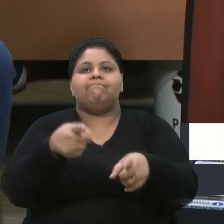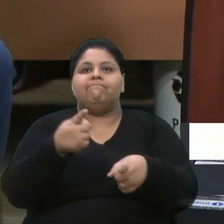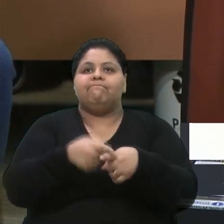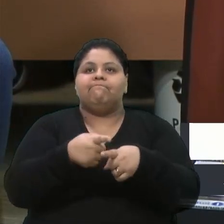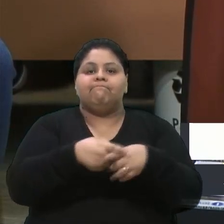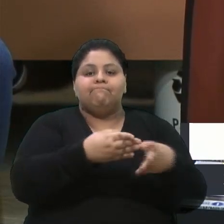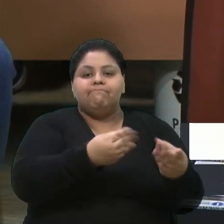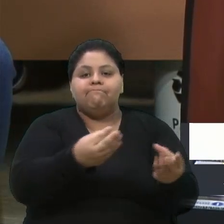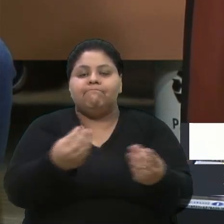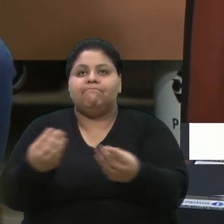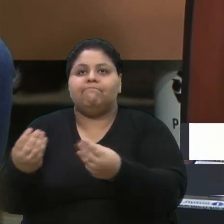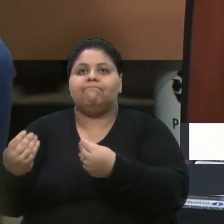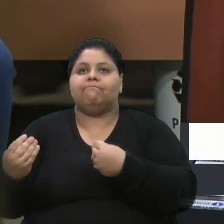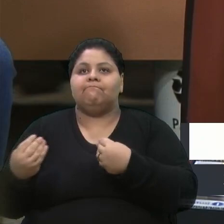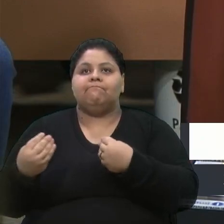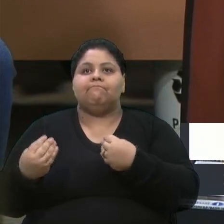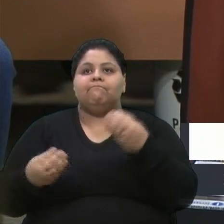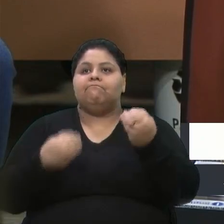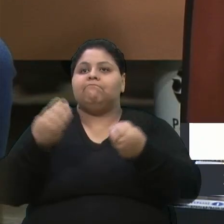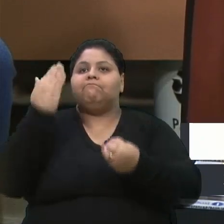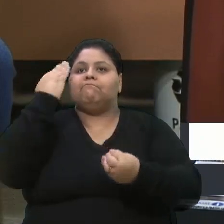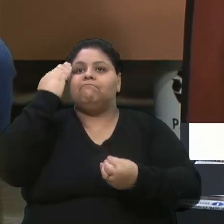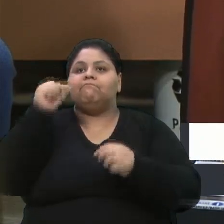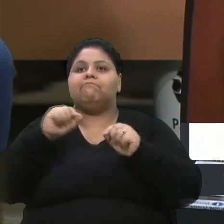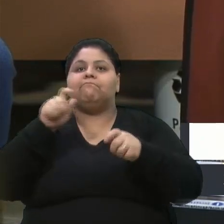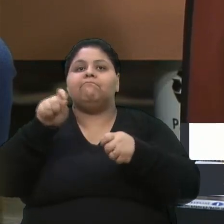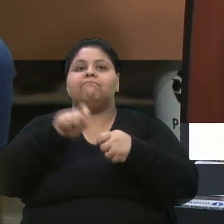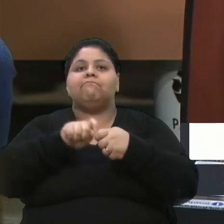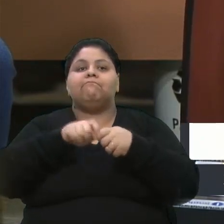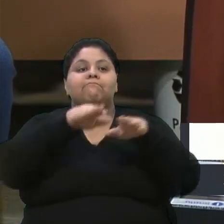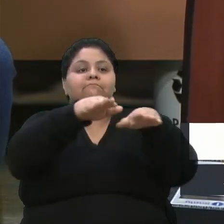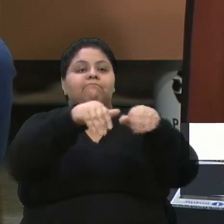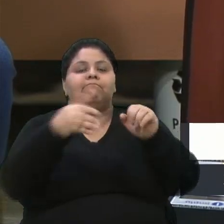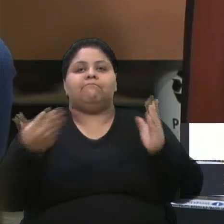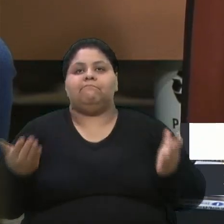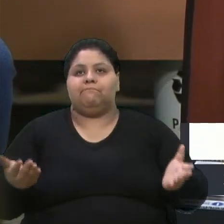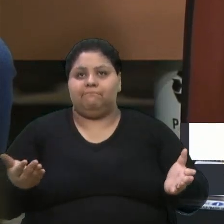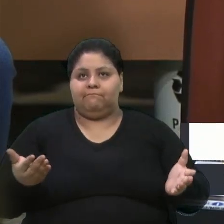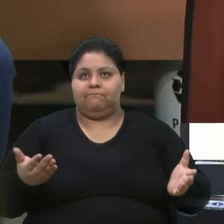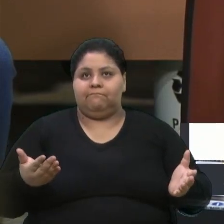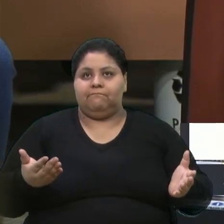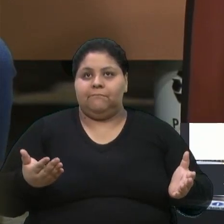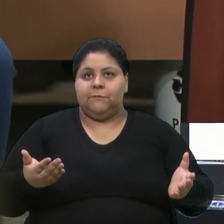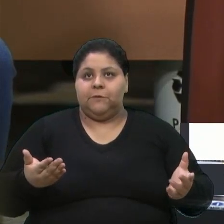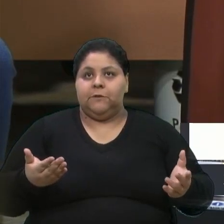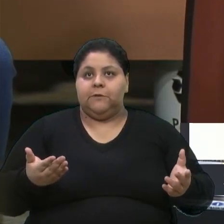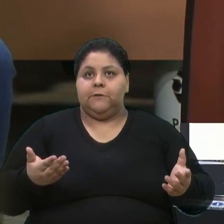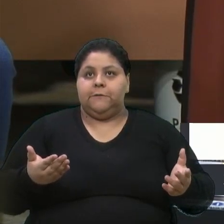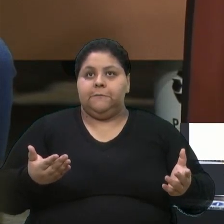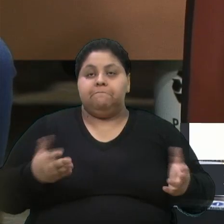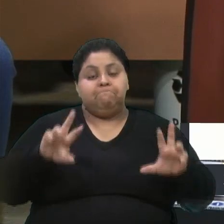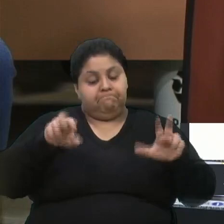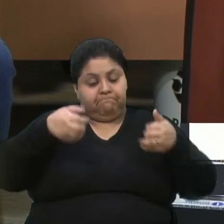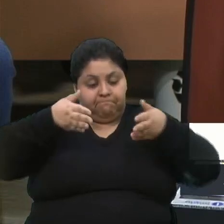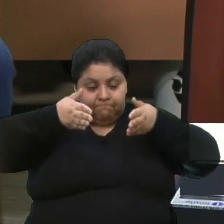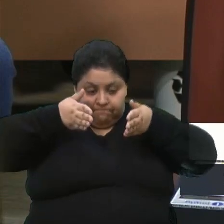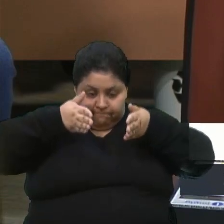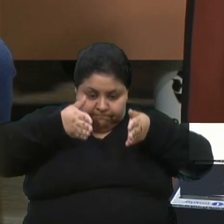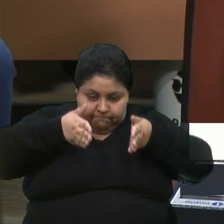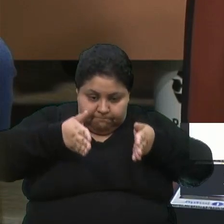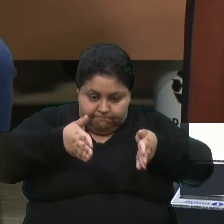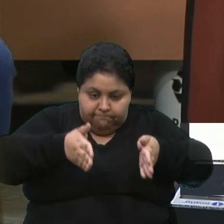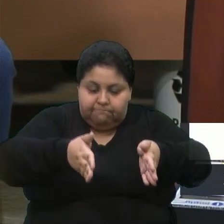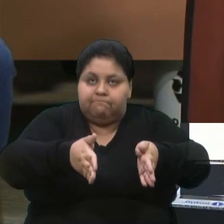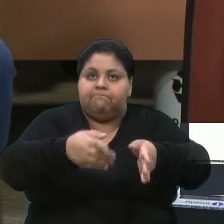têm aonde chegar para fazer os seus pedidos. E quanto aos funerais, existe aquele